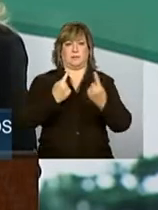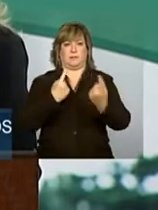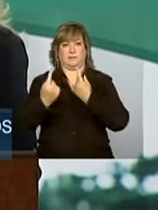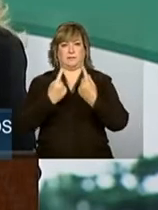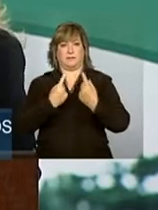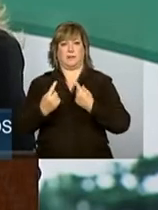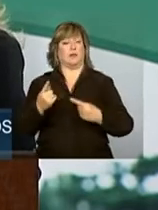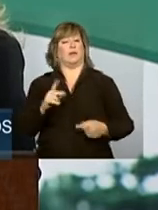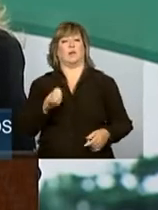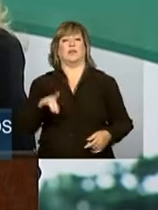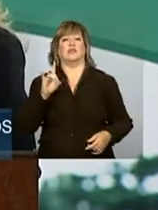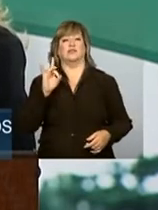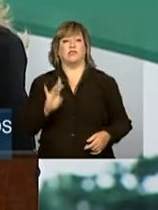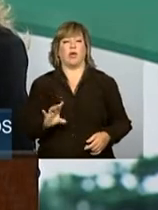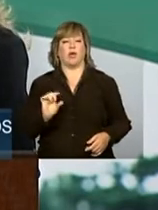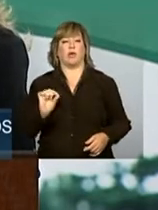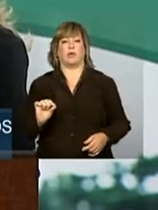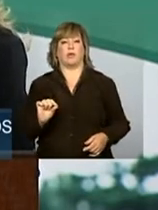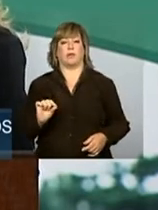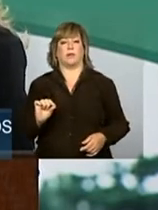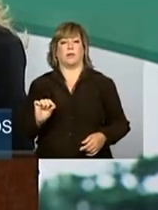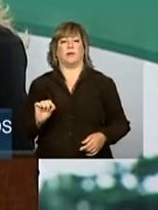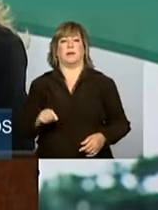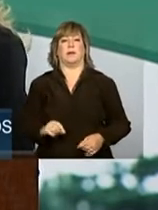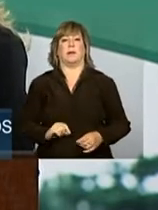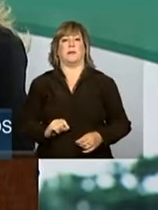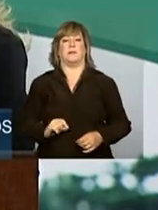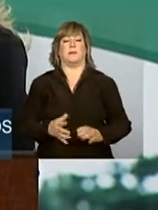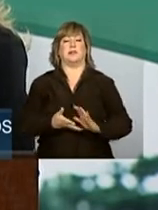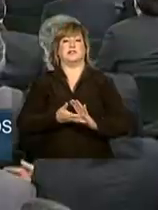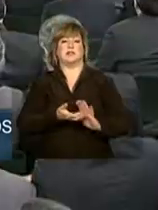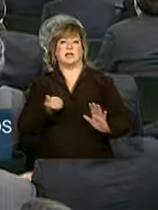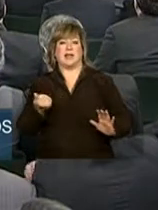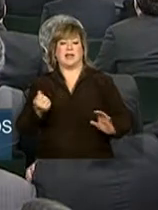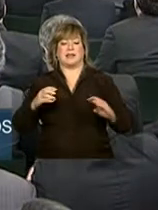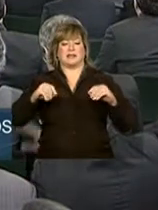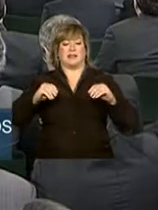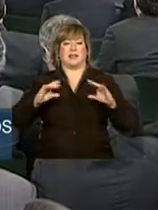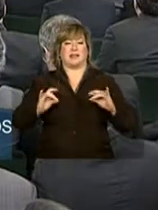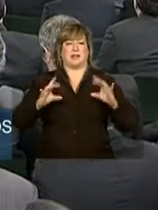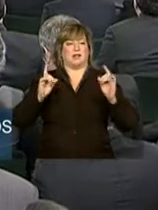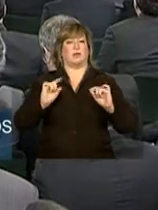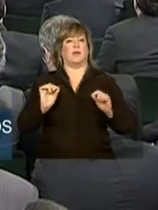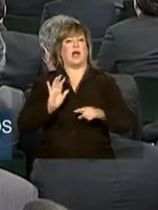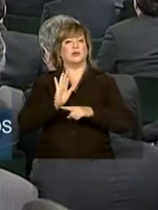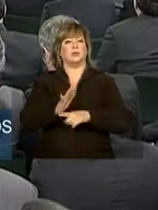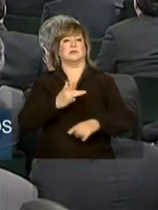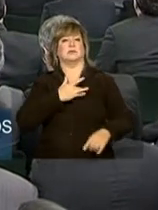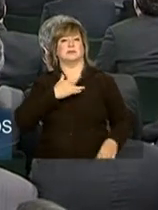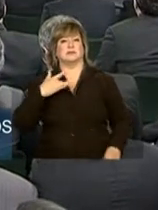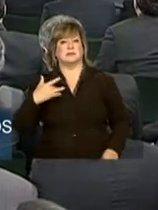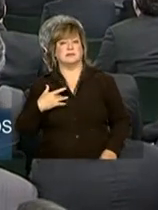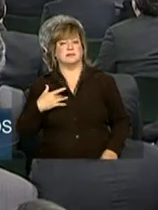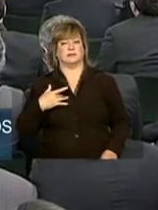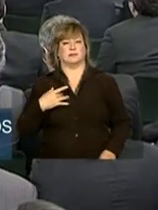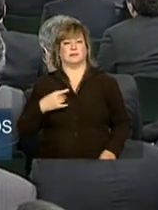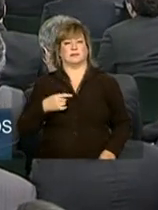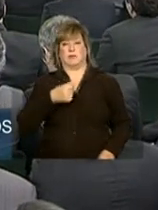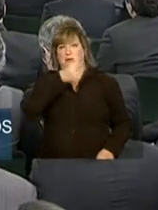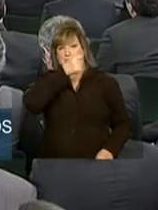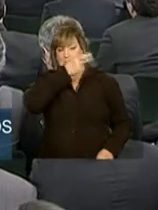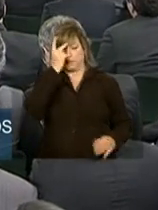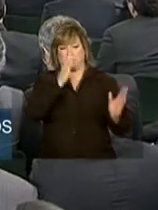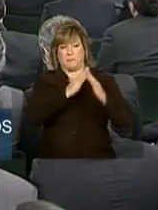é somente para tirar o pé do meu morador lá da lama, não. Vai melhorar a saúde dos meus